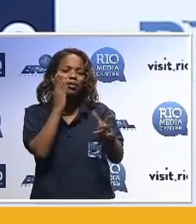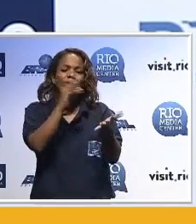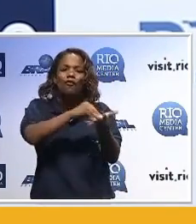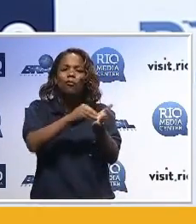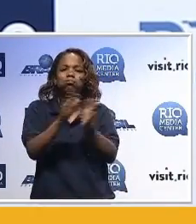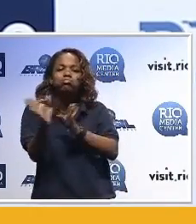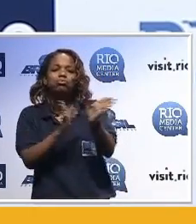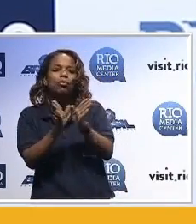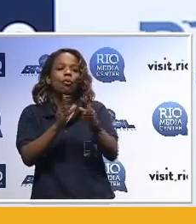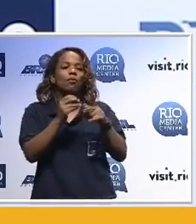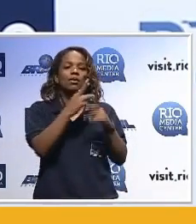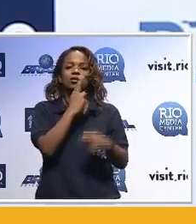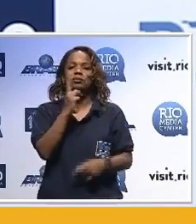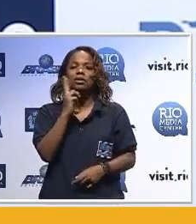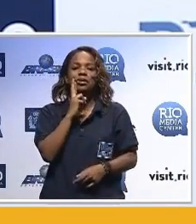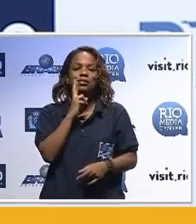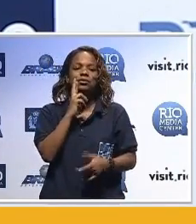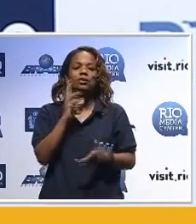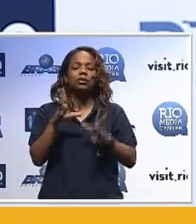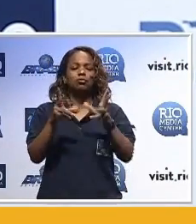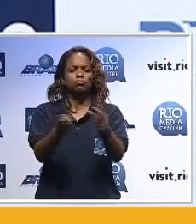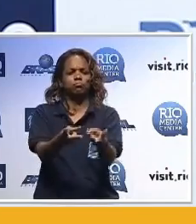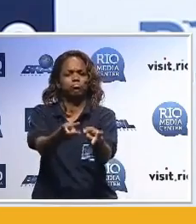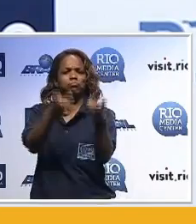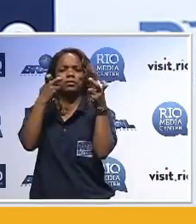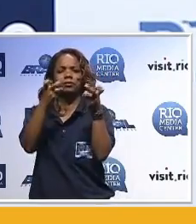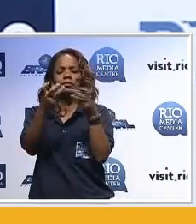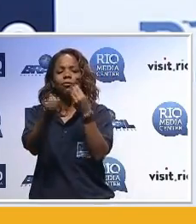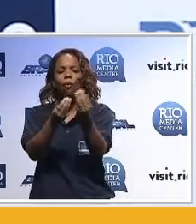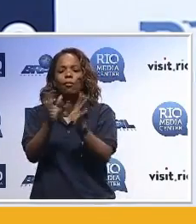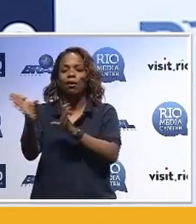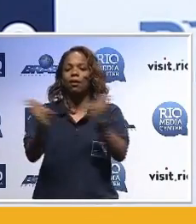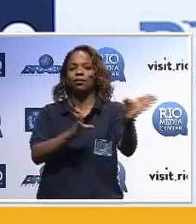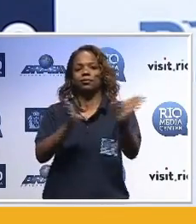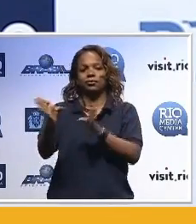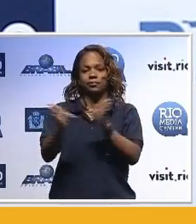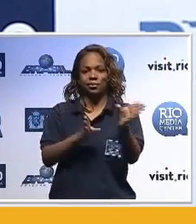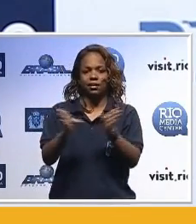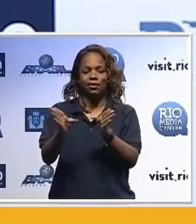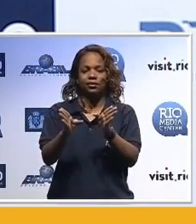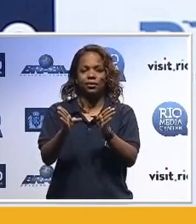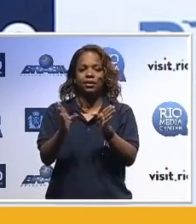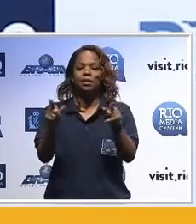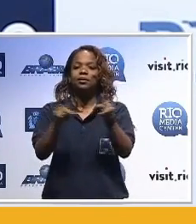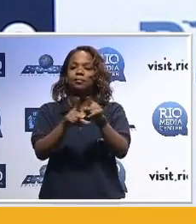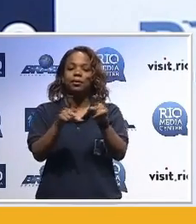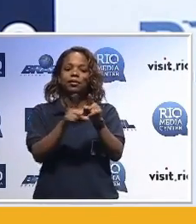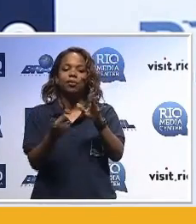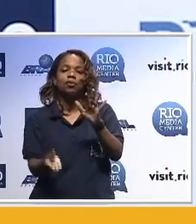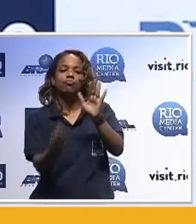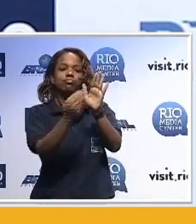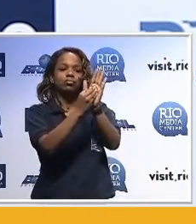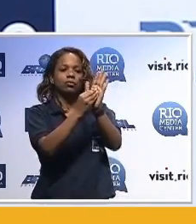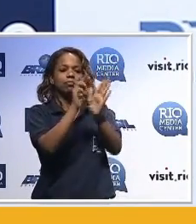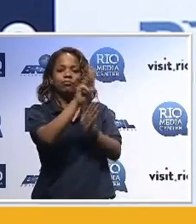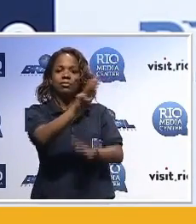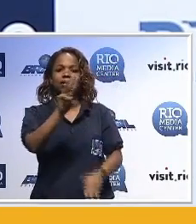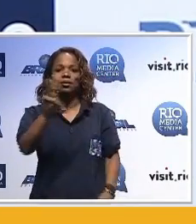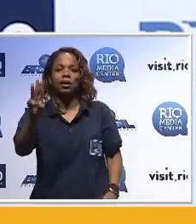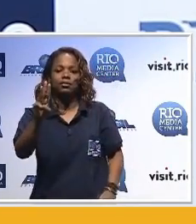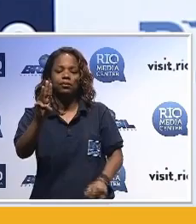meios de hospedagem, restaurante, e percebam essa acessibilidade, o grau de acessibilidade, entrem no site, cadastrem